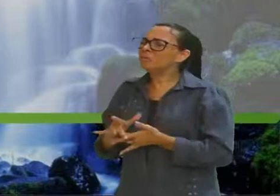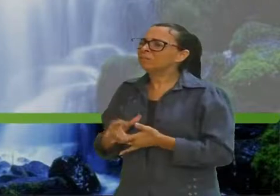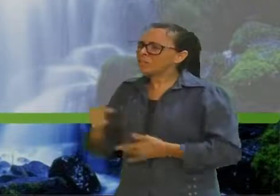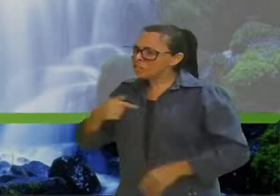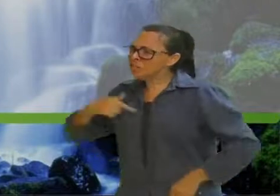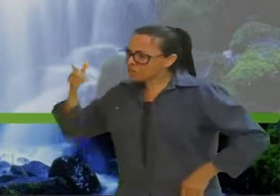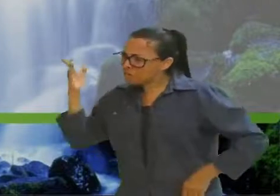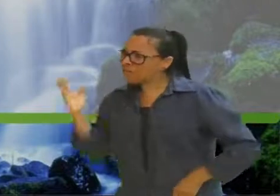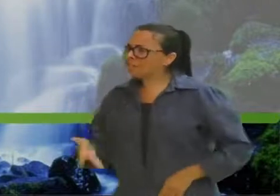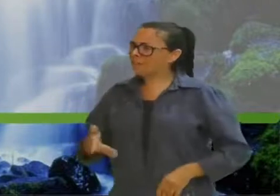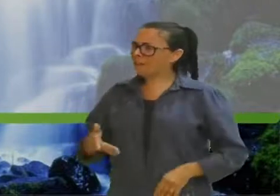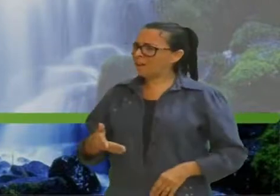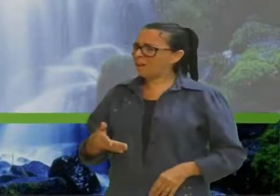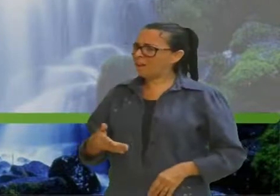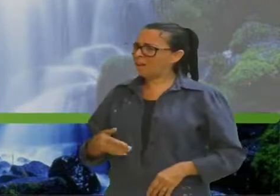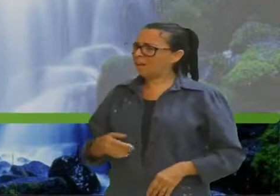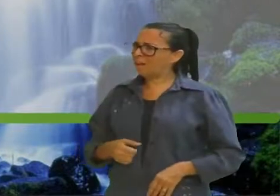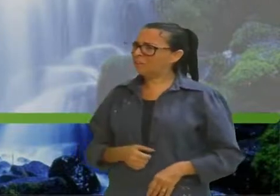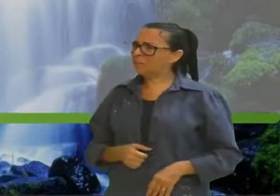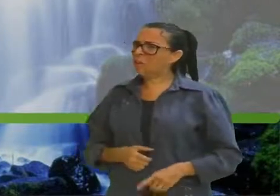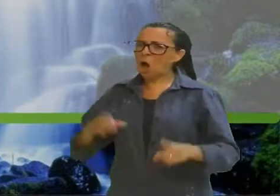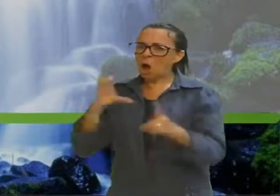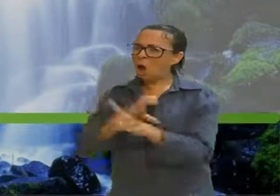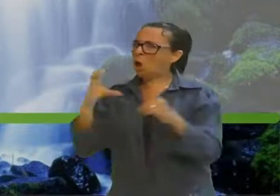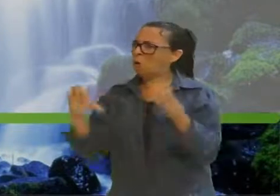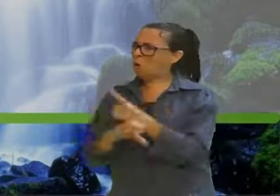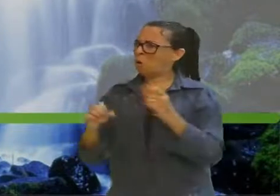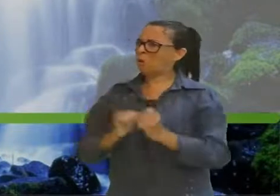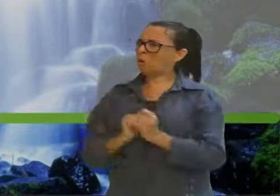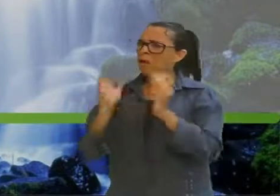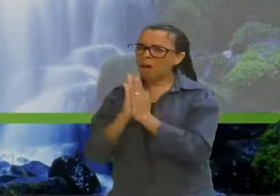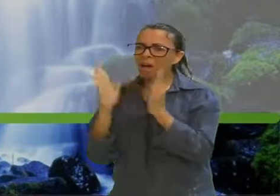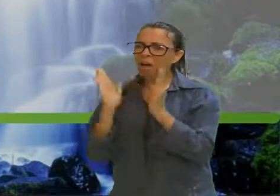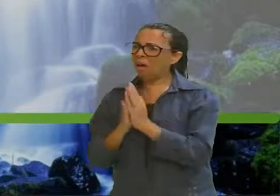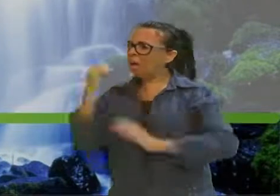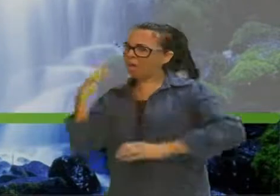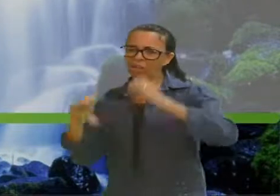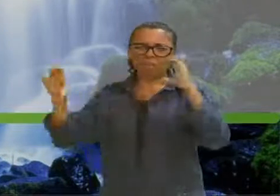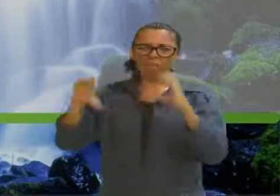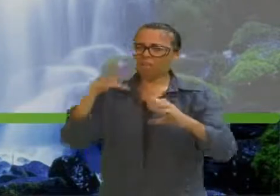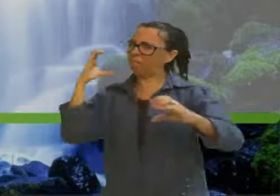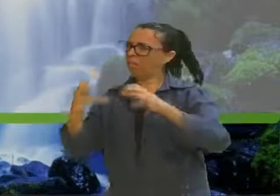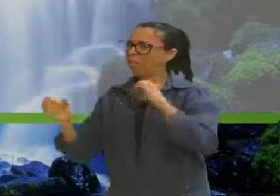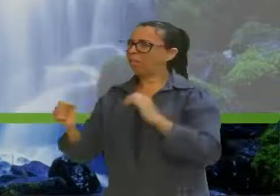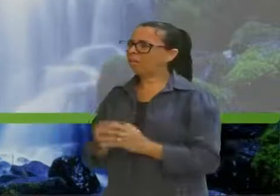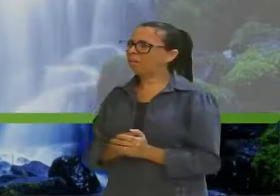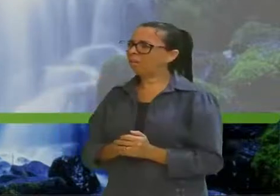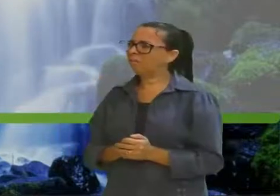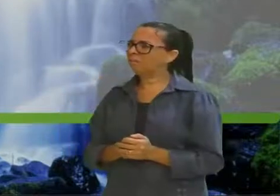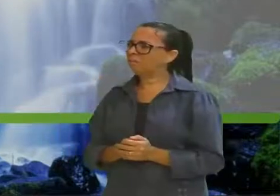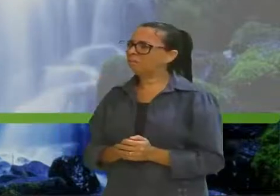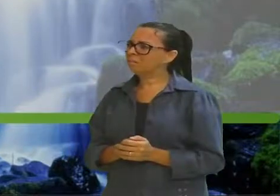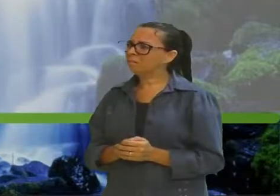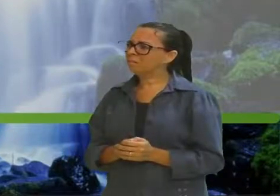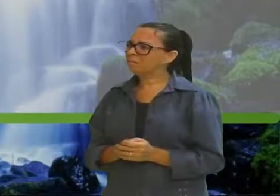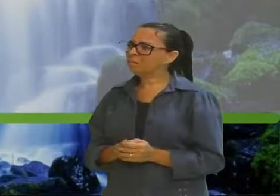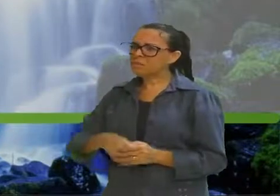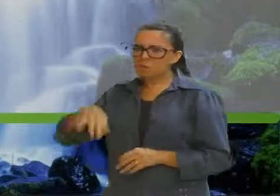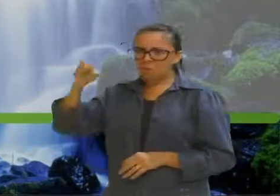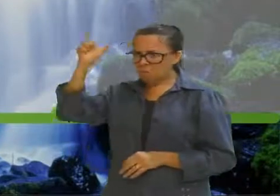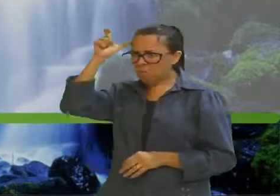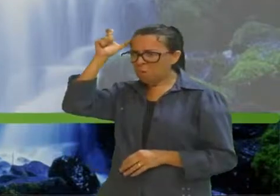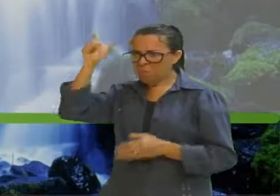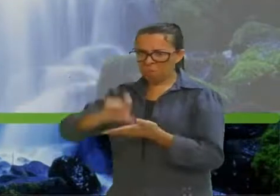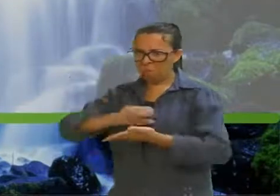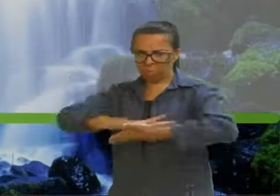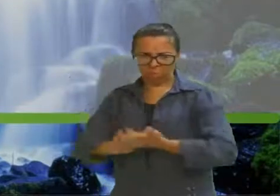Apartai-vos de mim, vós que praticais a iniquidade. Isso está escrito em Mateus, capítulo de número